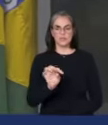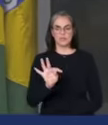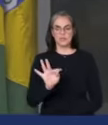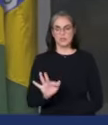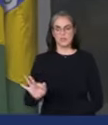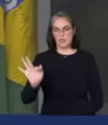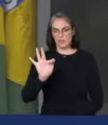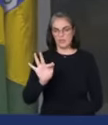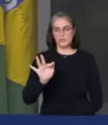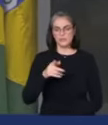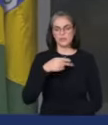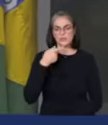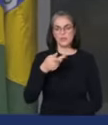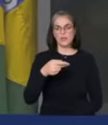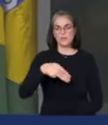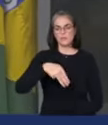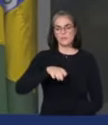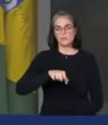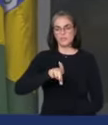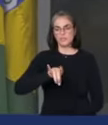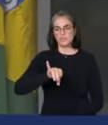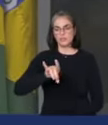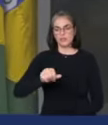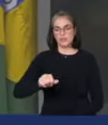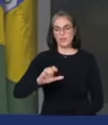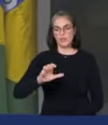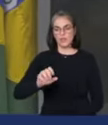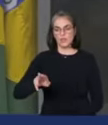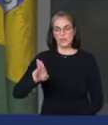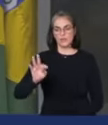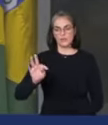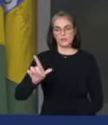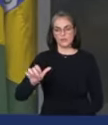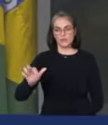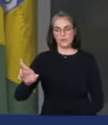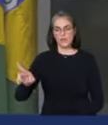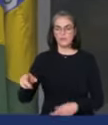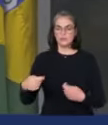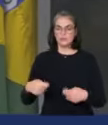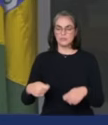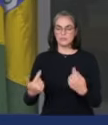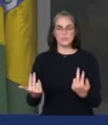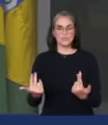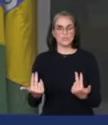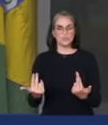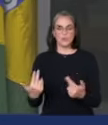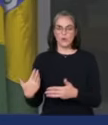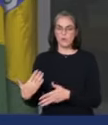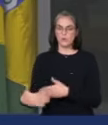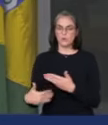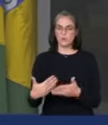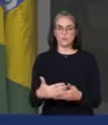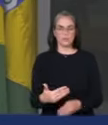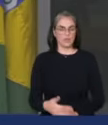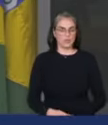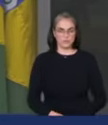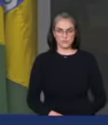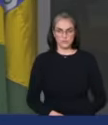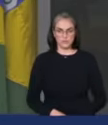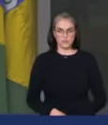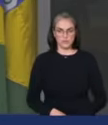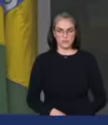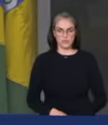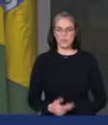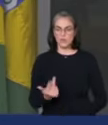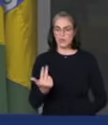determina que medidas cautelares passem pelo mesmo crivo, pelo mesmo processo que faz a prisão em